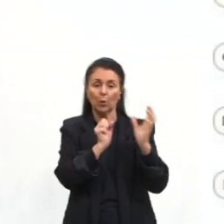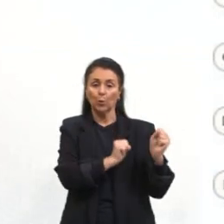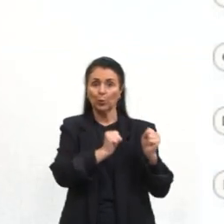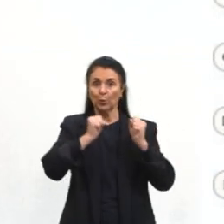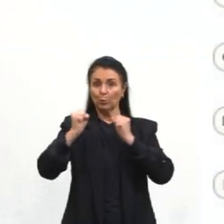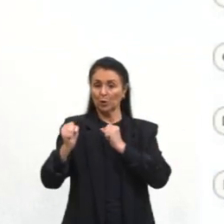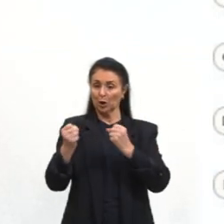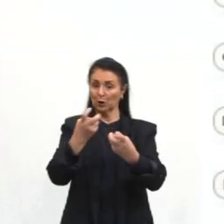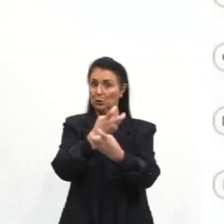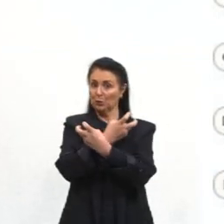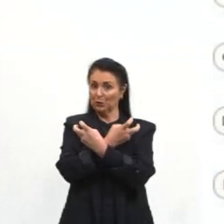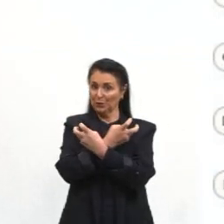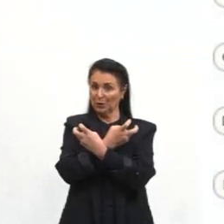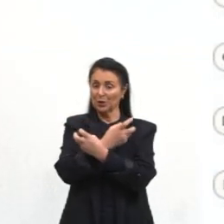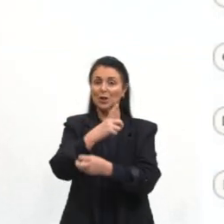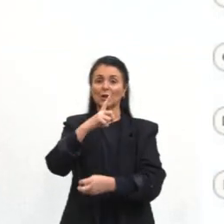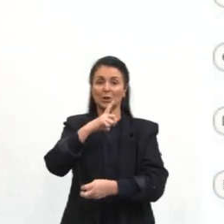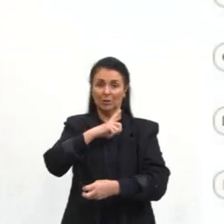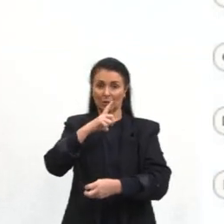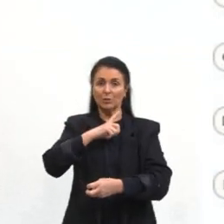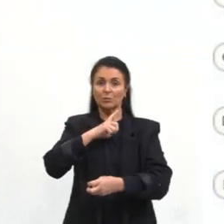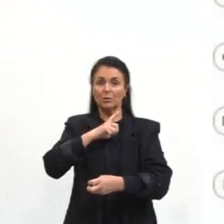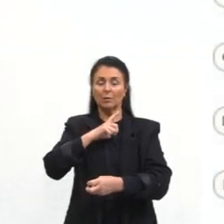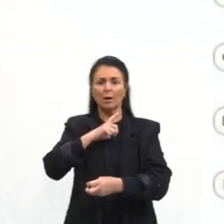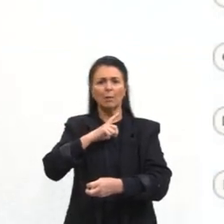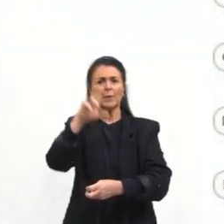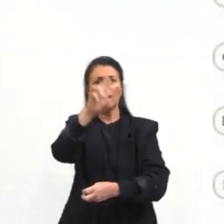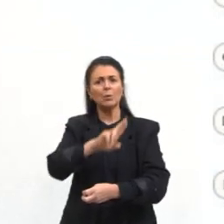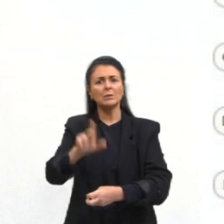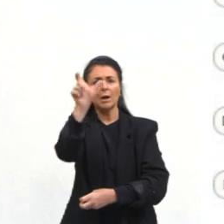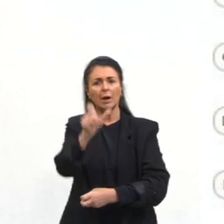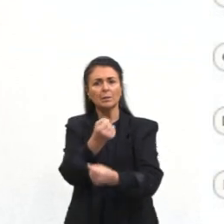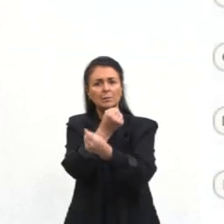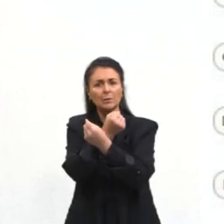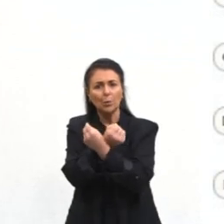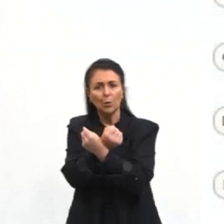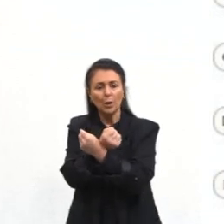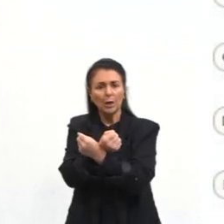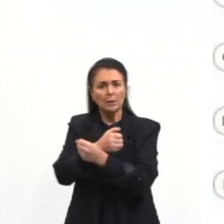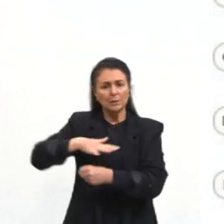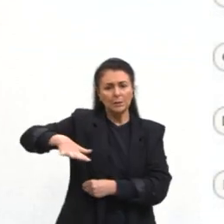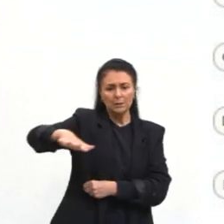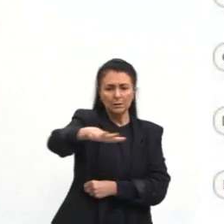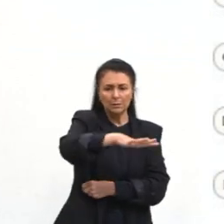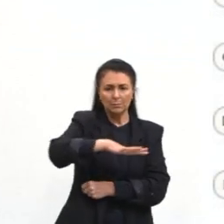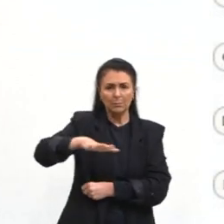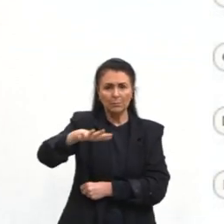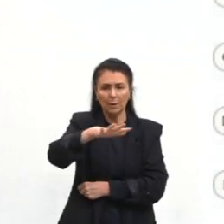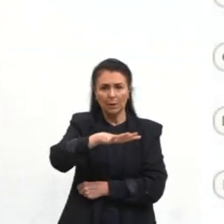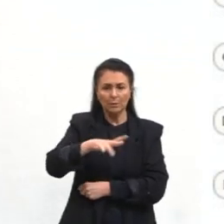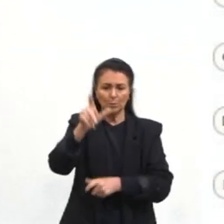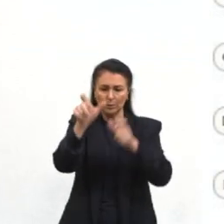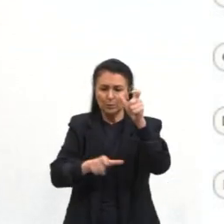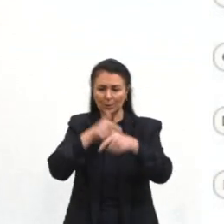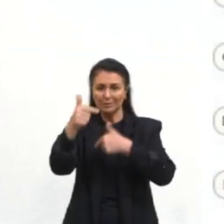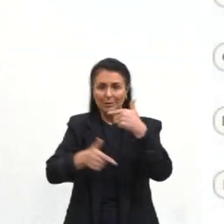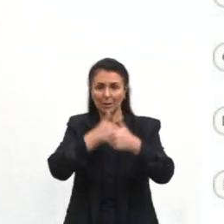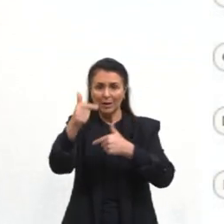poder que os faraós tinham para escravizar grandes continentes populacionais que trabalhavam nesses